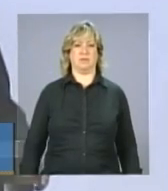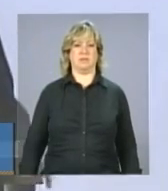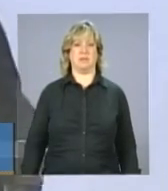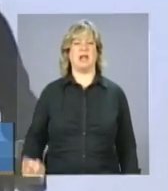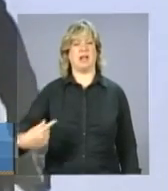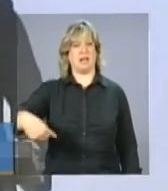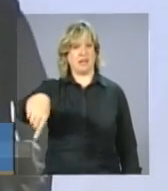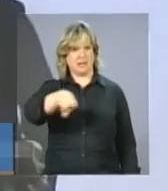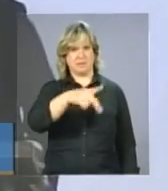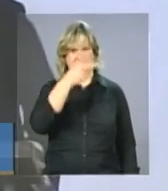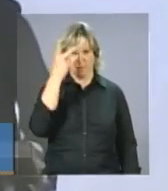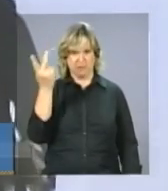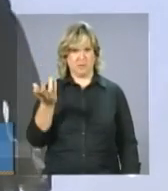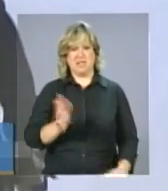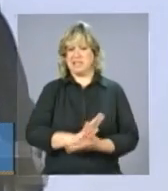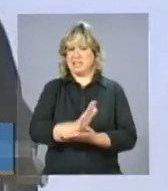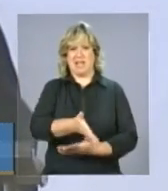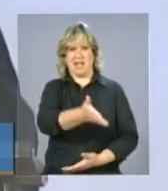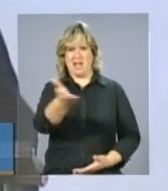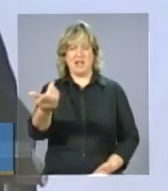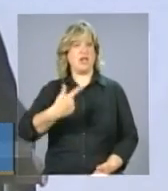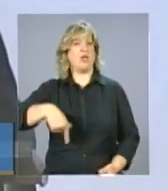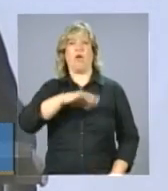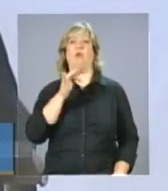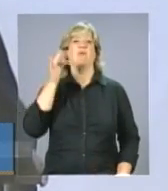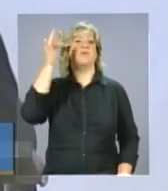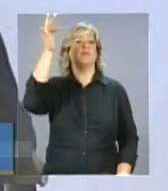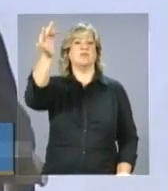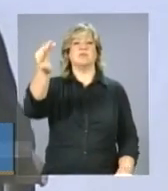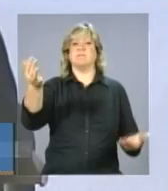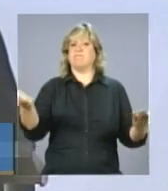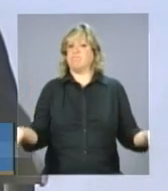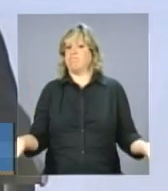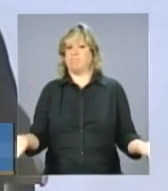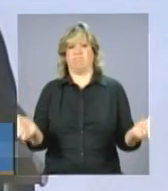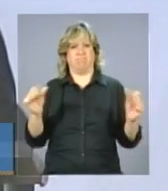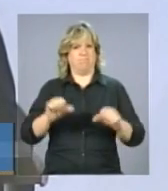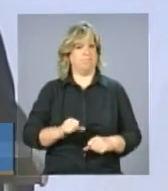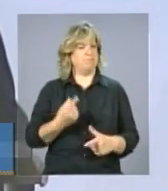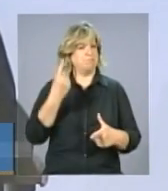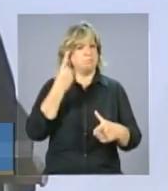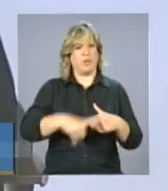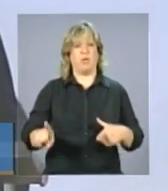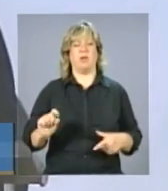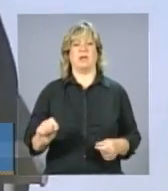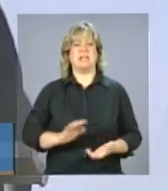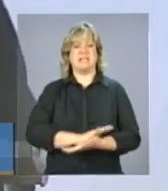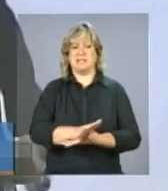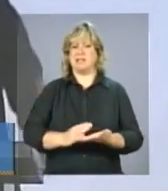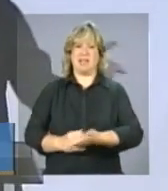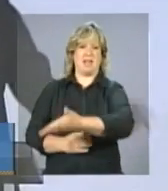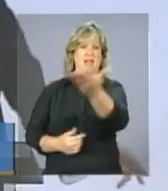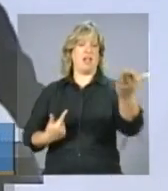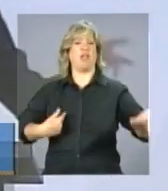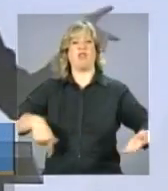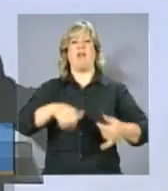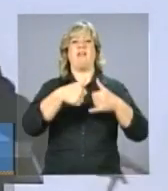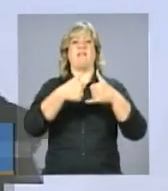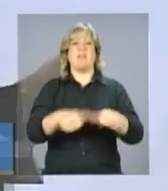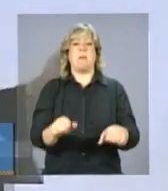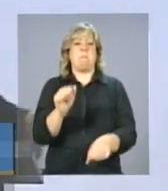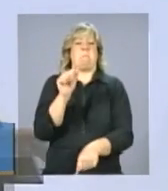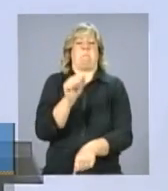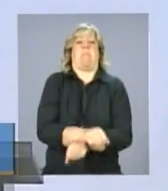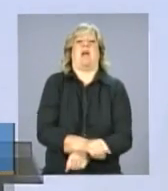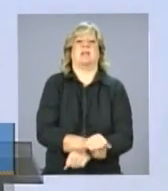Sem eles, nosso futuro estaria irremediavelmente comprometido. Sem eles, nós ficaríamos